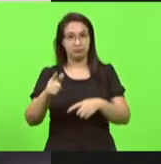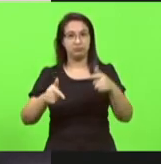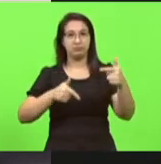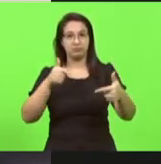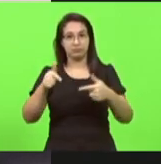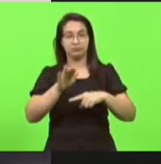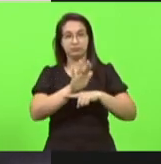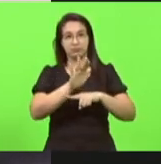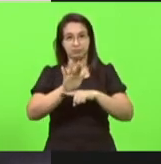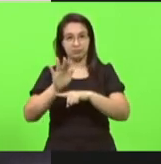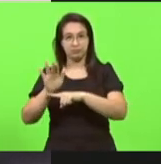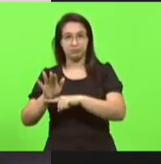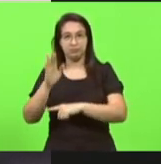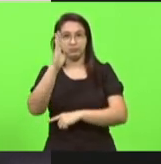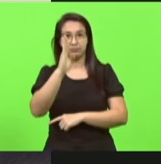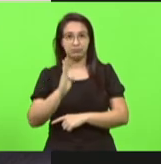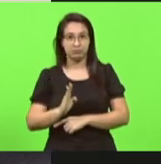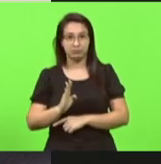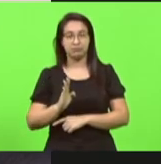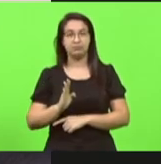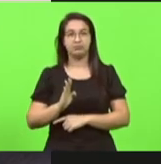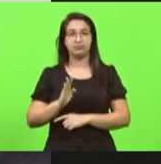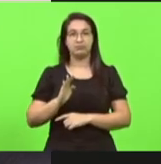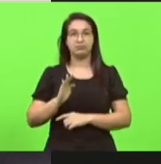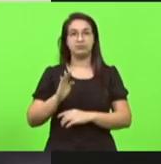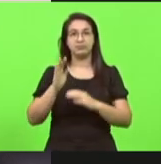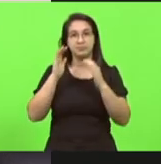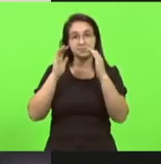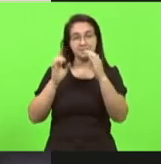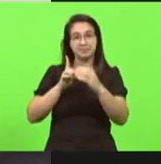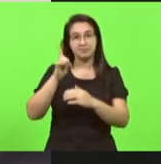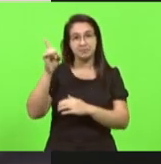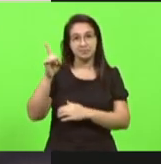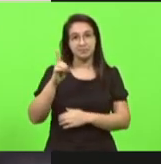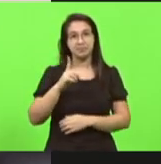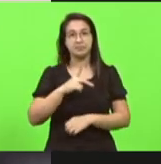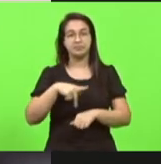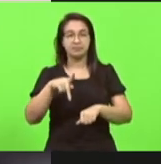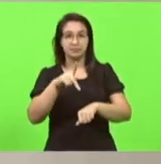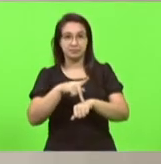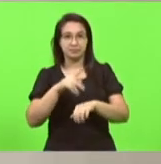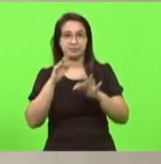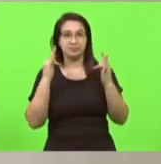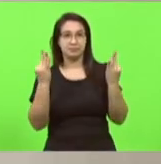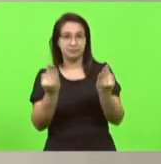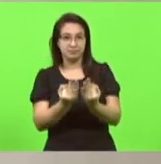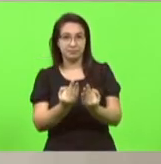do nosso país, honrando a Deus, a pátria, a família. Muito obrigado, senhor presidente.